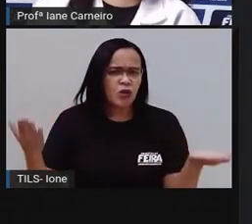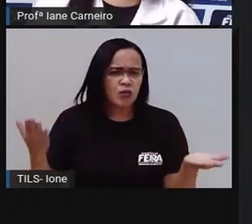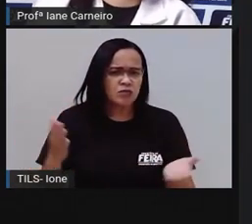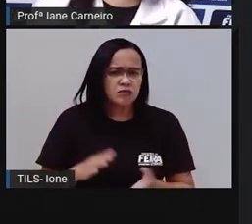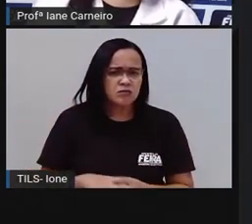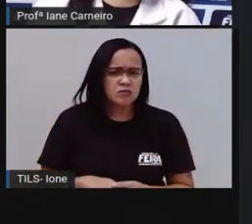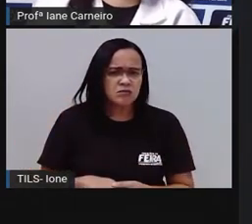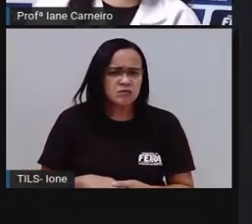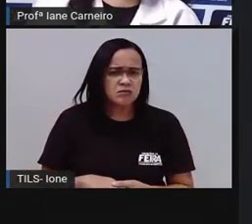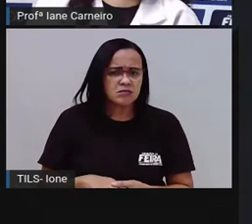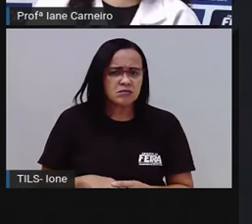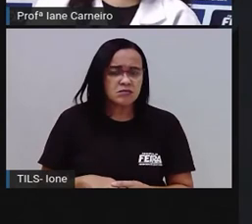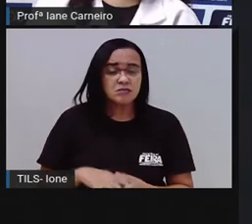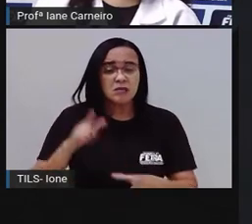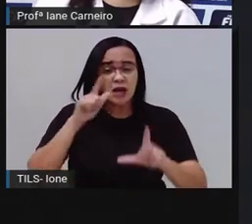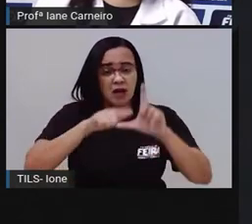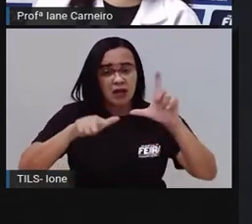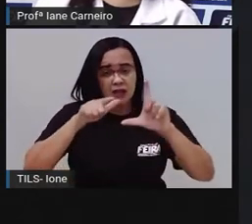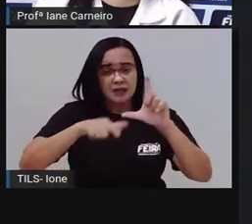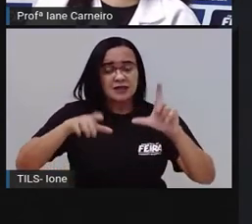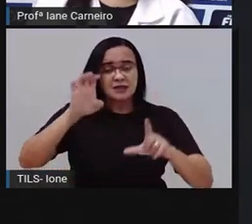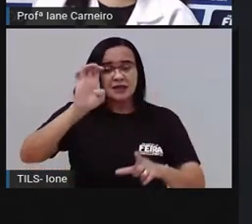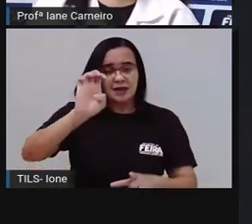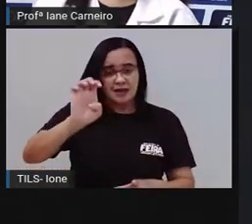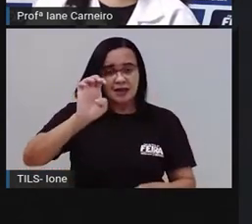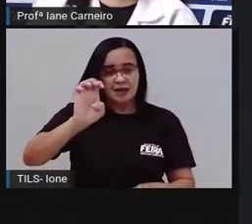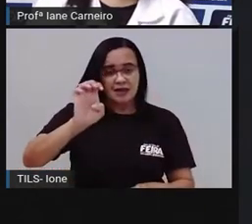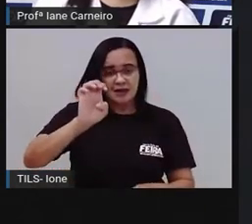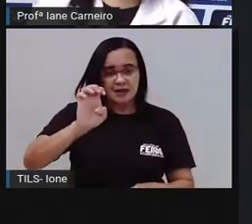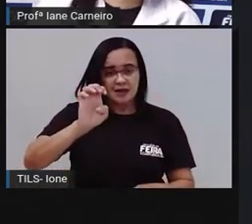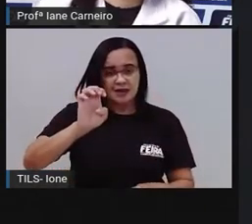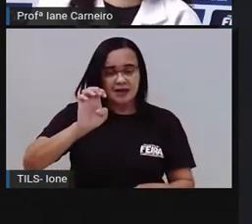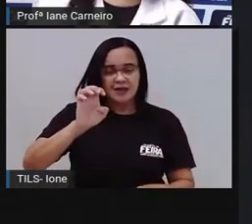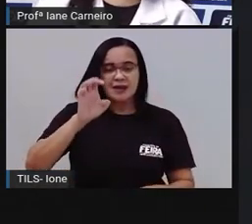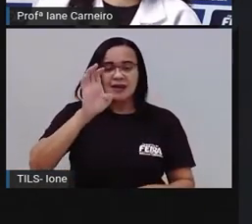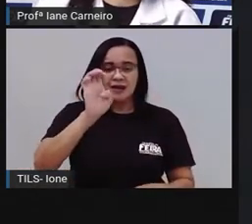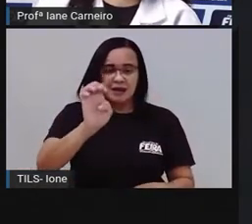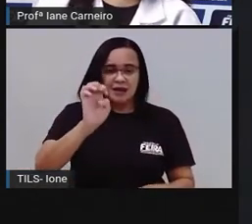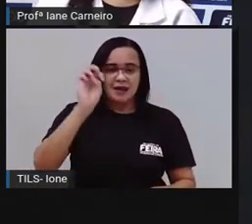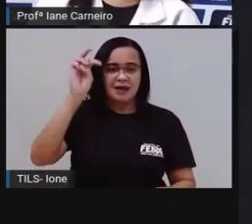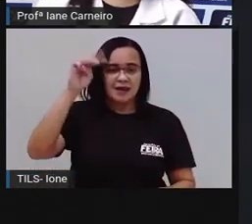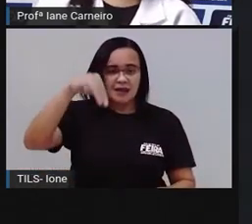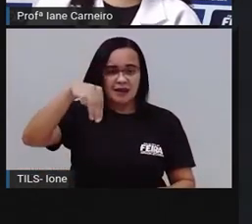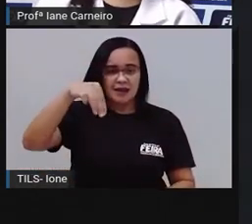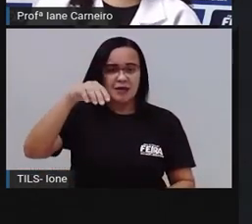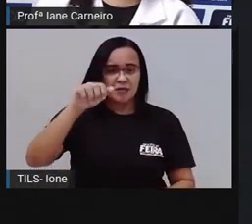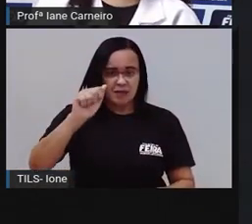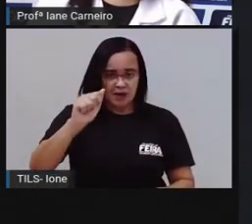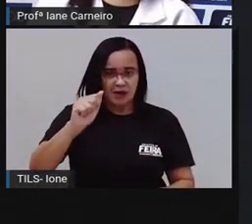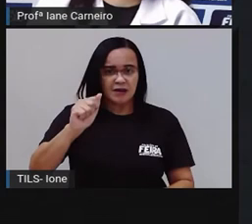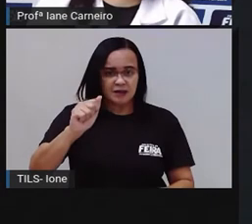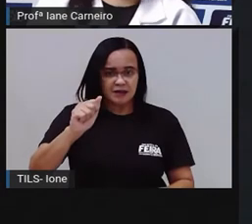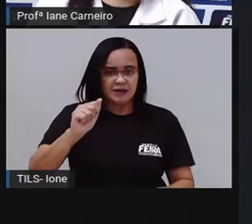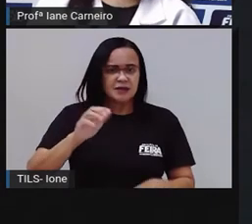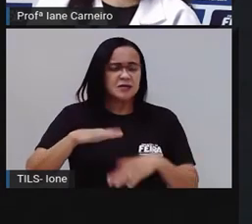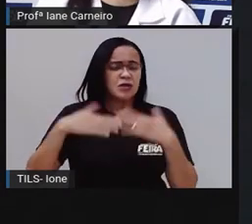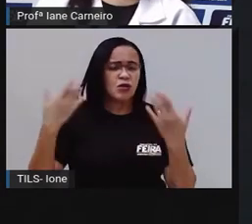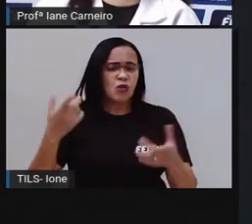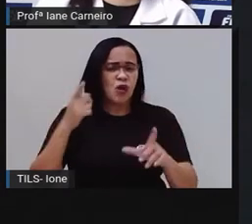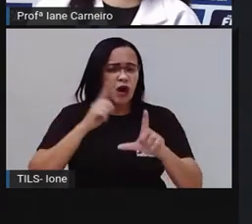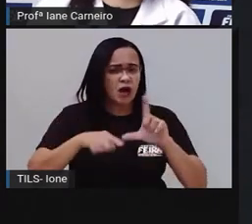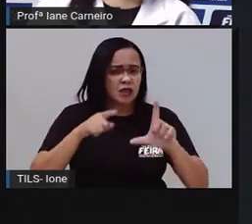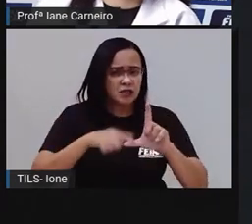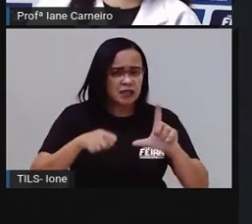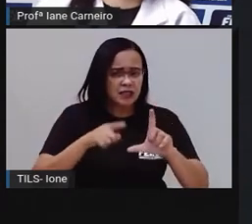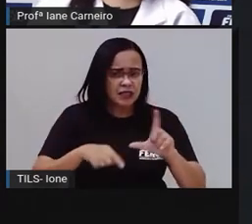A letra E, ema. E qual a letra, anjinho meu, que é má e